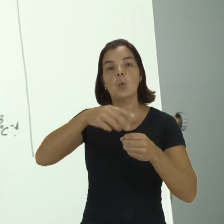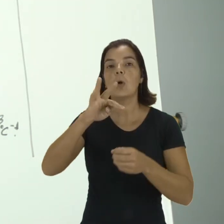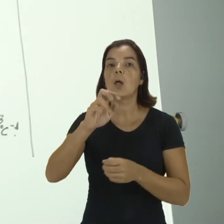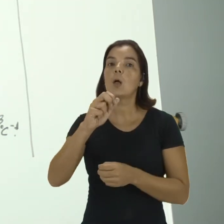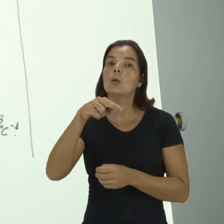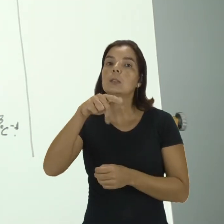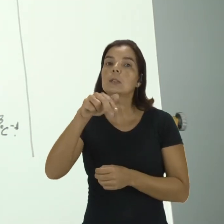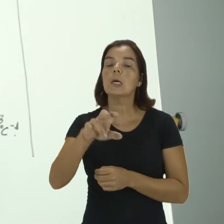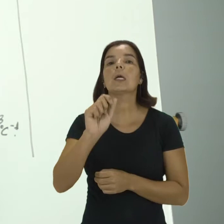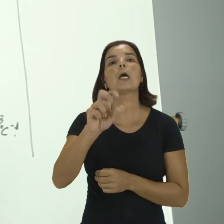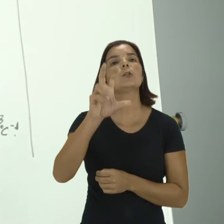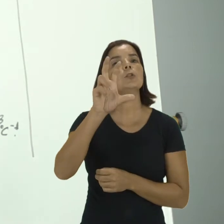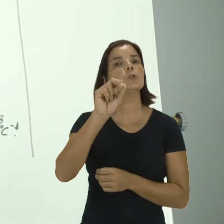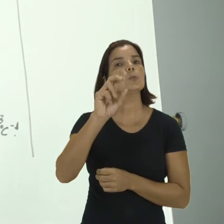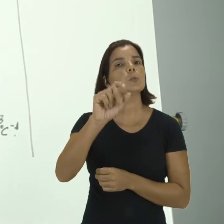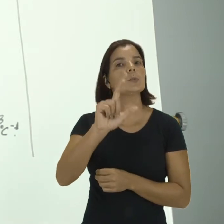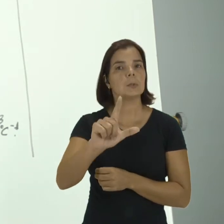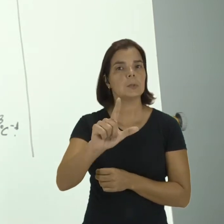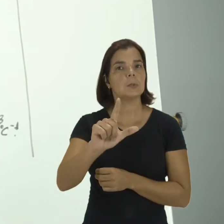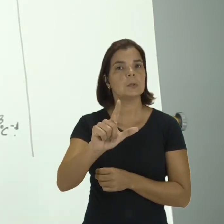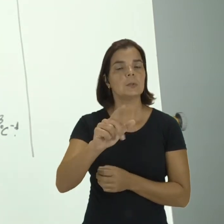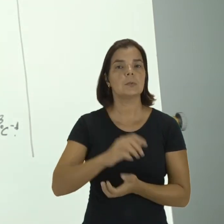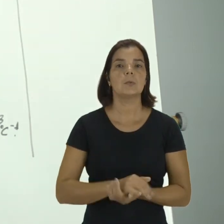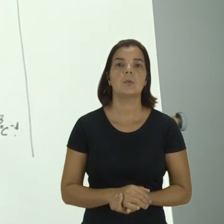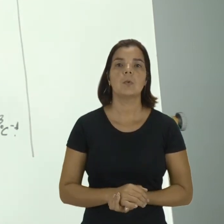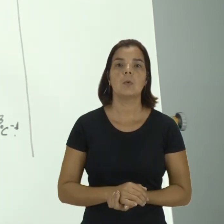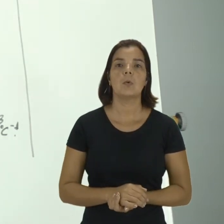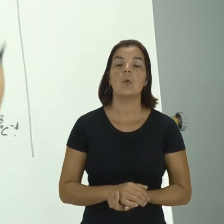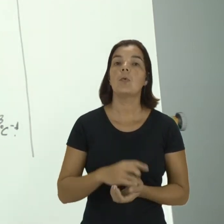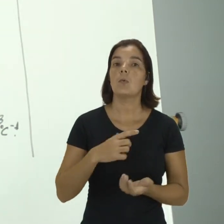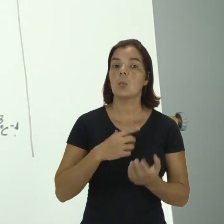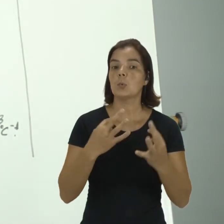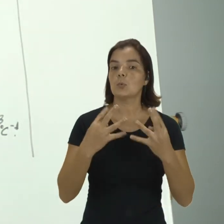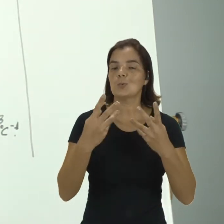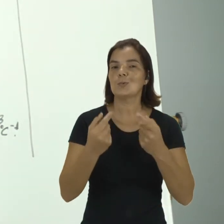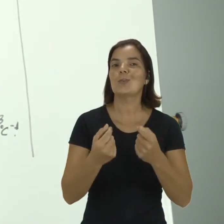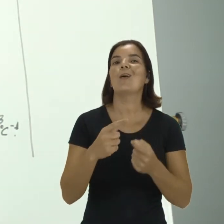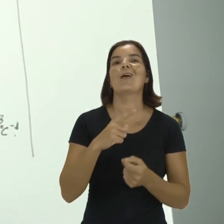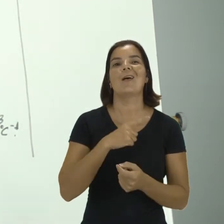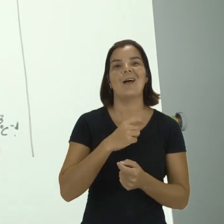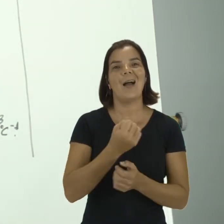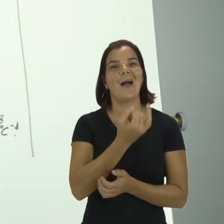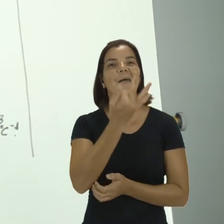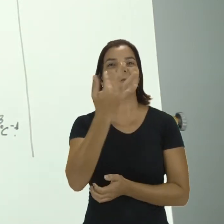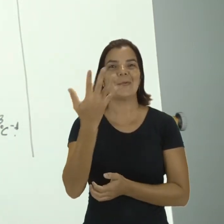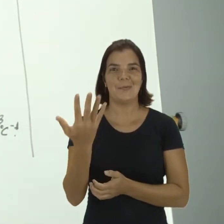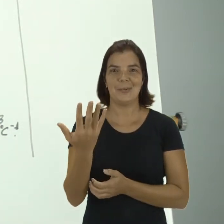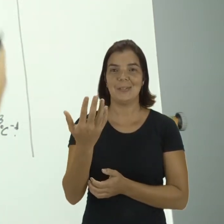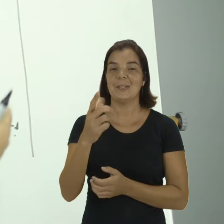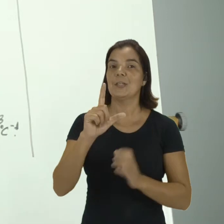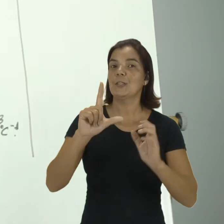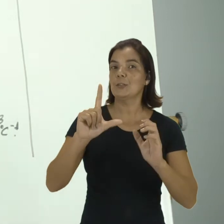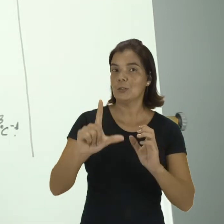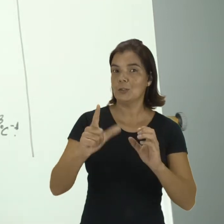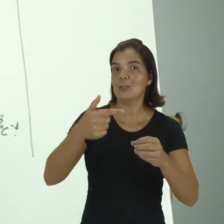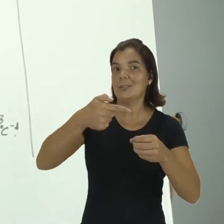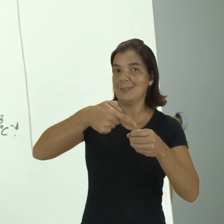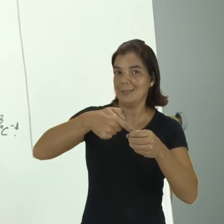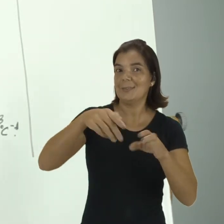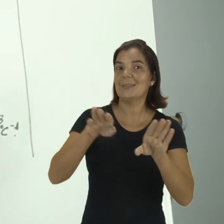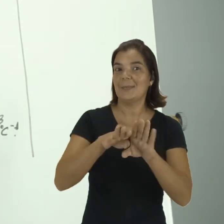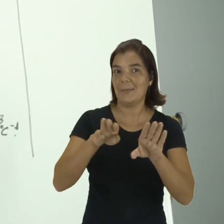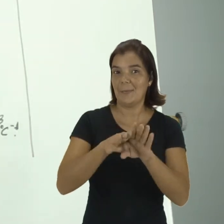50 litros. E aí, como ela preencheu totalmente, então a quantidade de líquido colocada ali